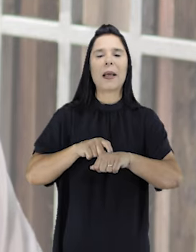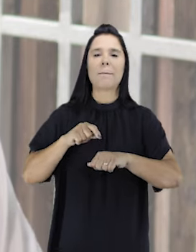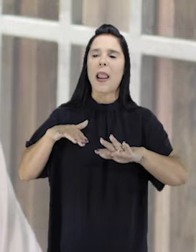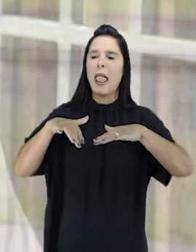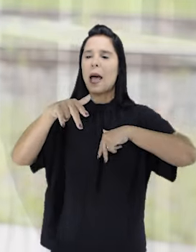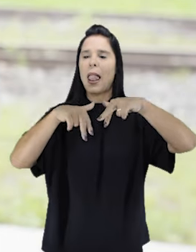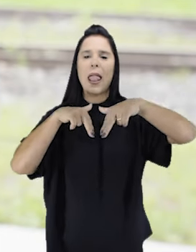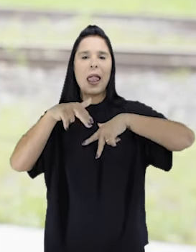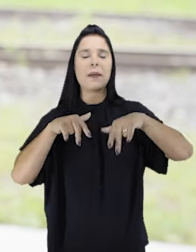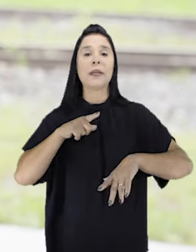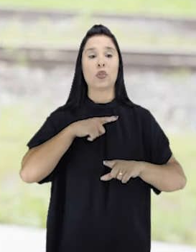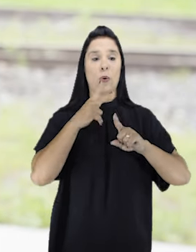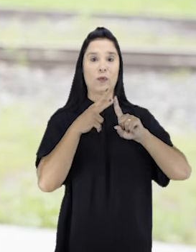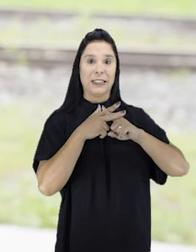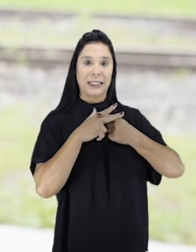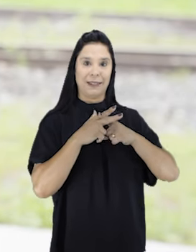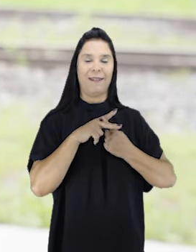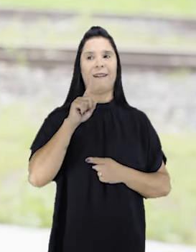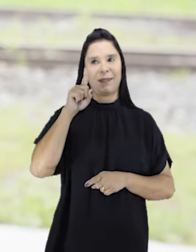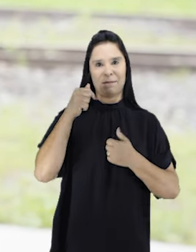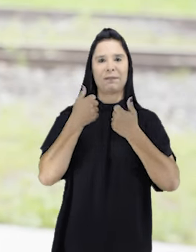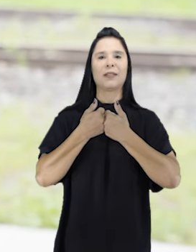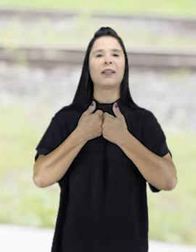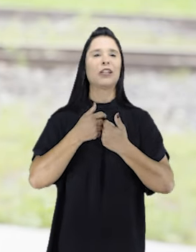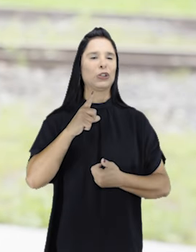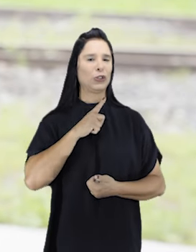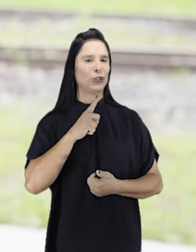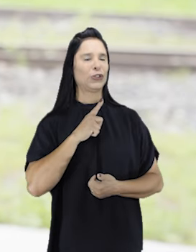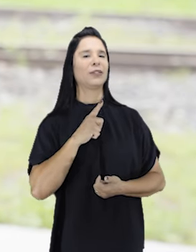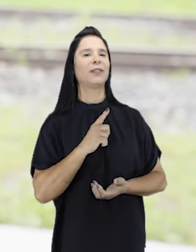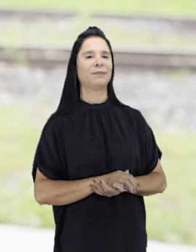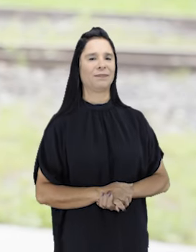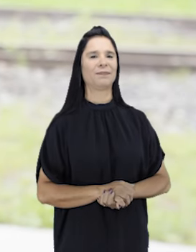naquele movimento. De uma oficina que funcionava aqui, e